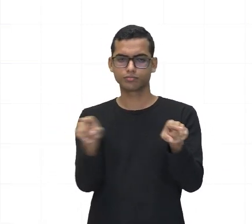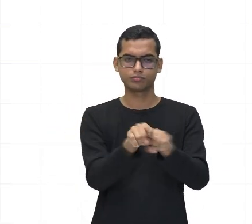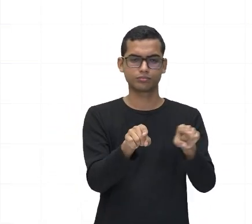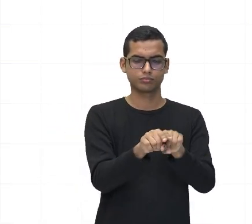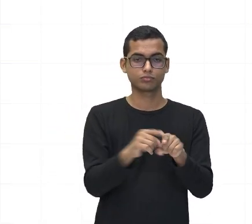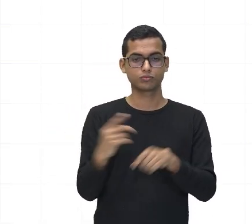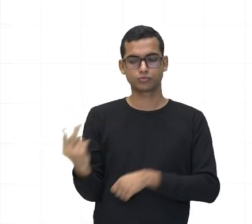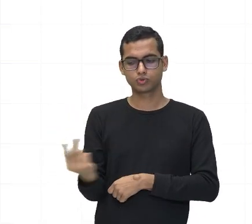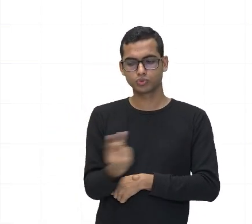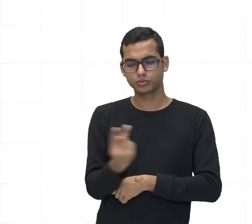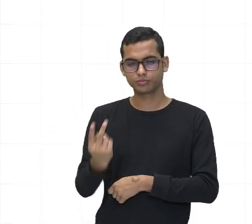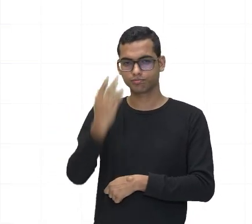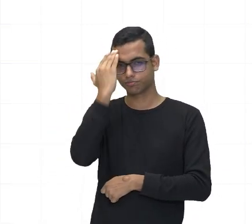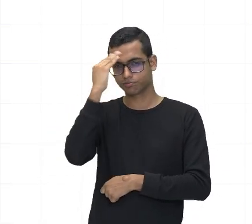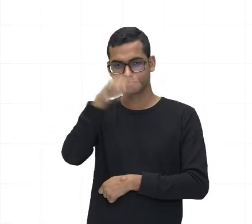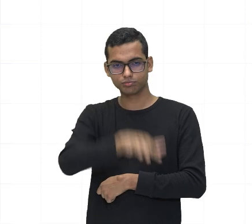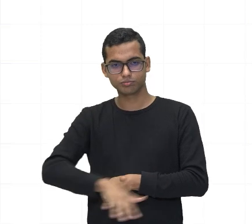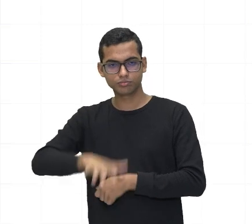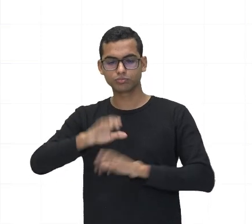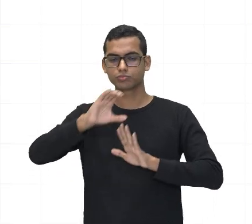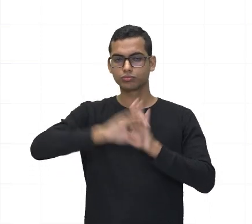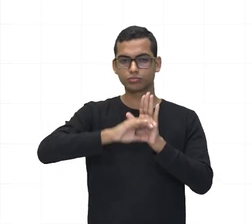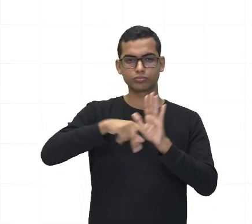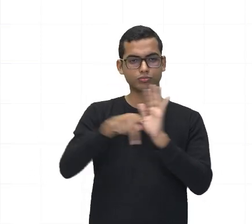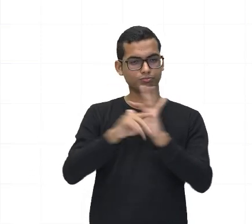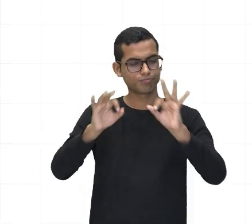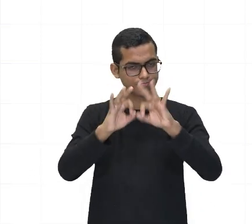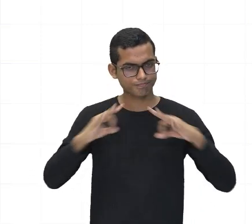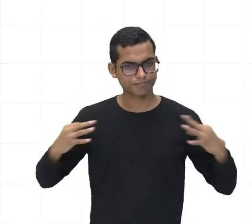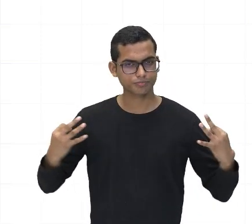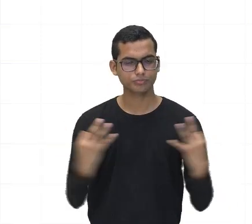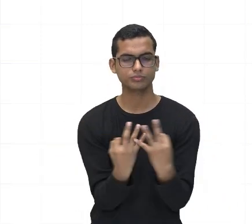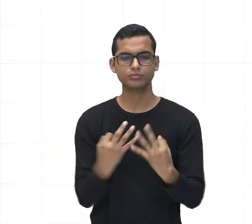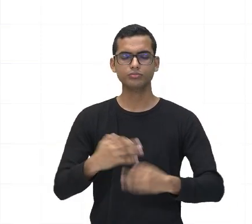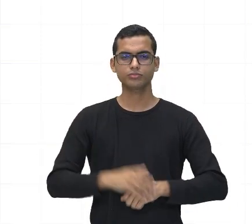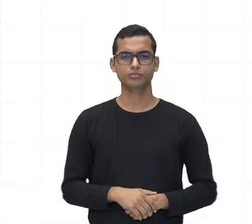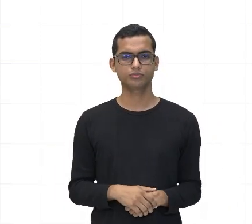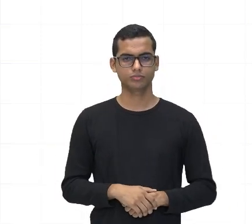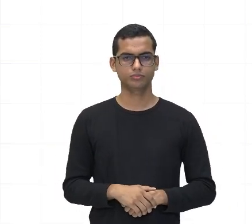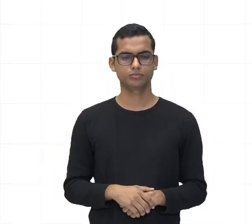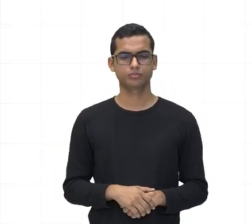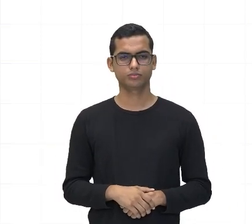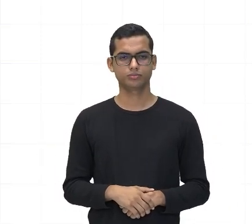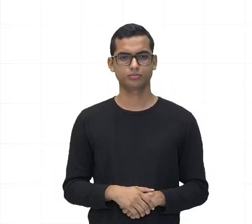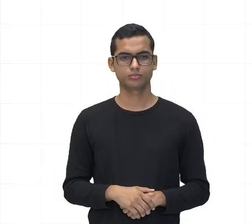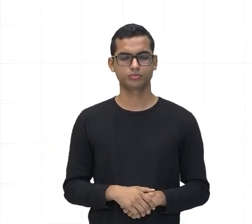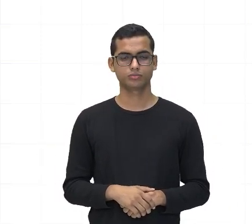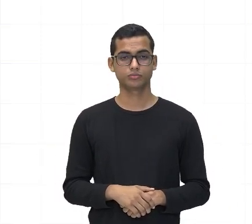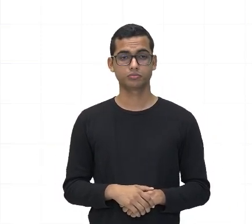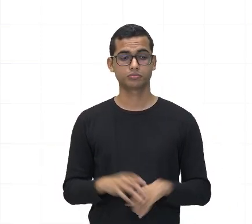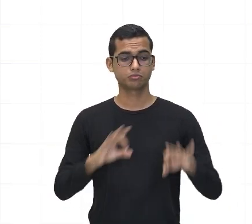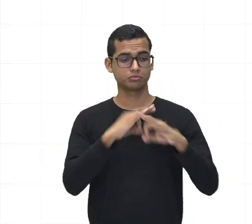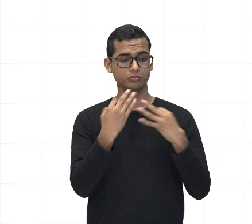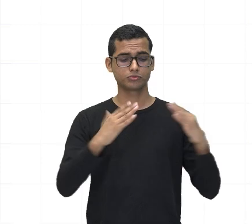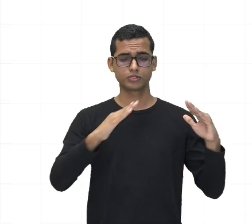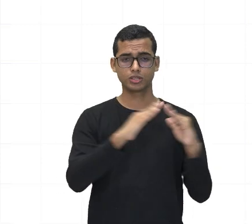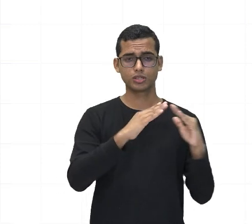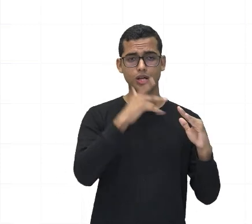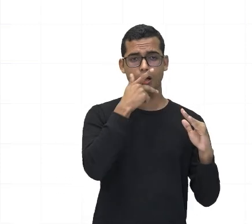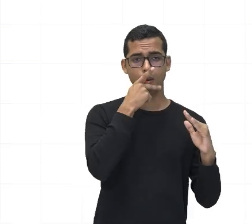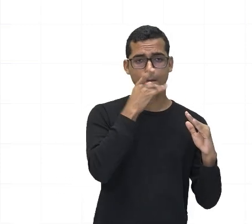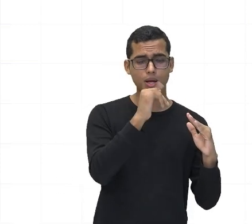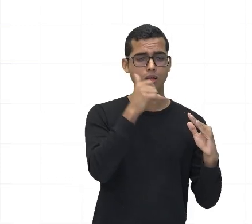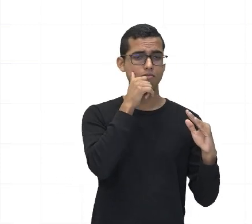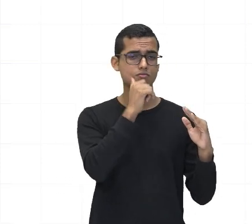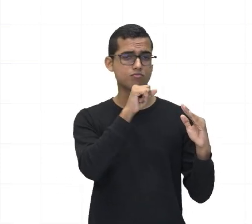têm essas duas compreensões do que é ser família. Uma coisa é a família de casa, o pai, a mãe,